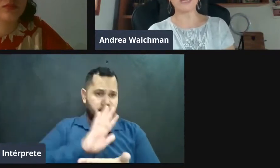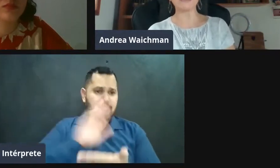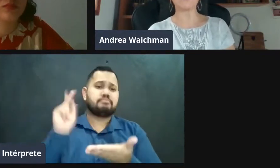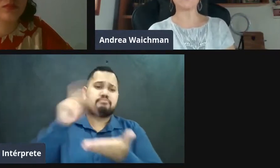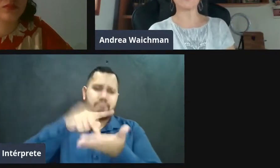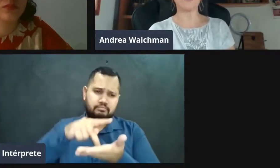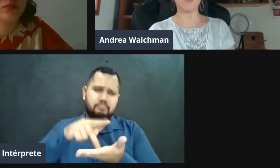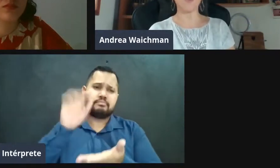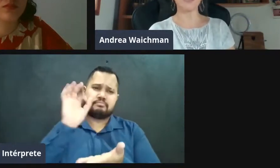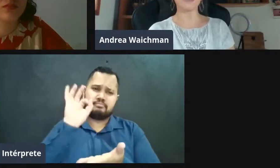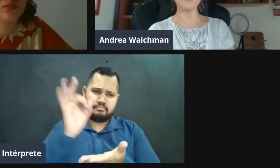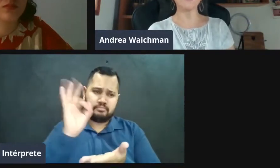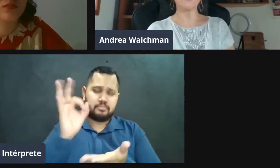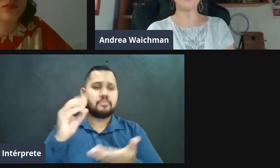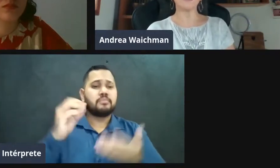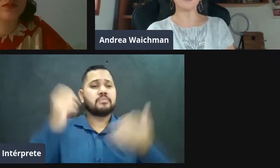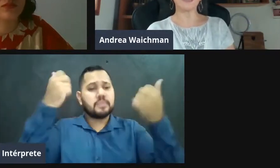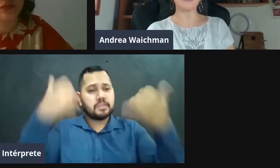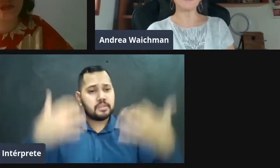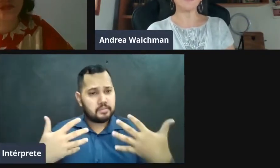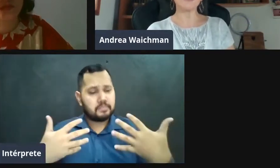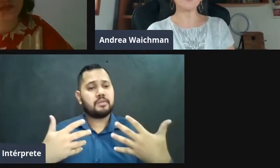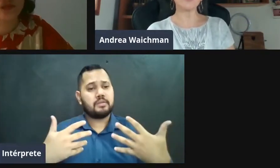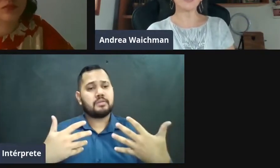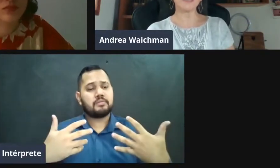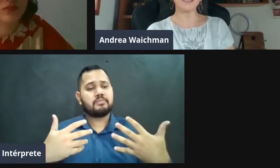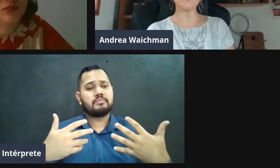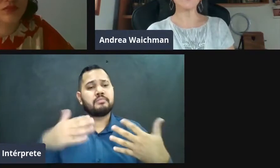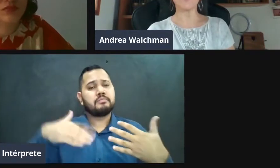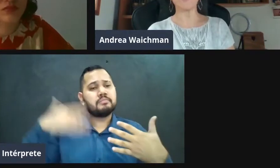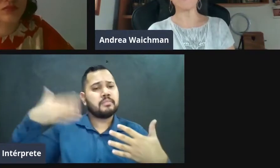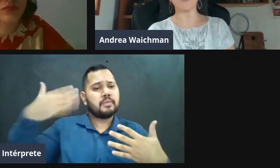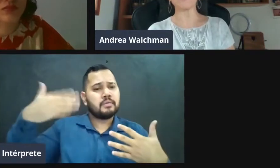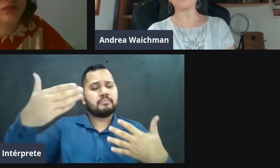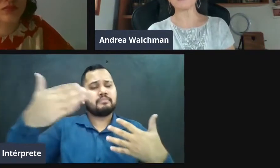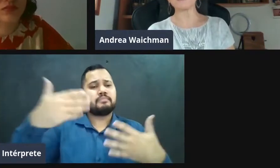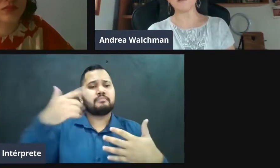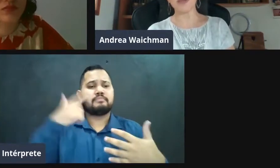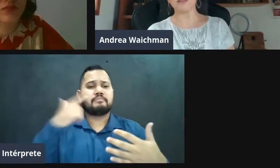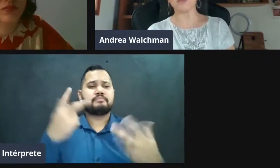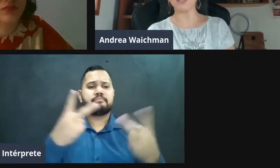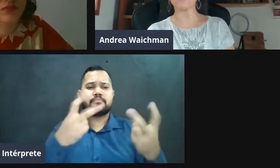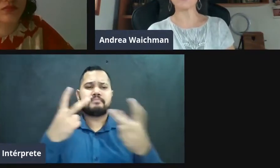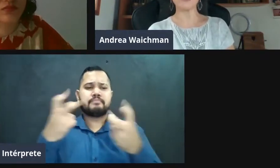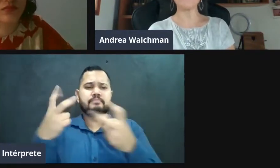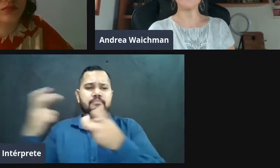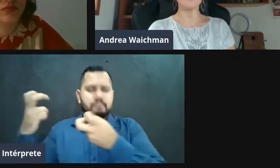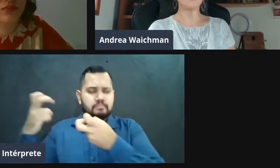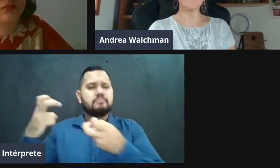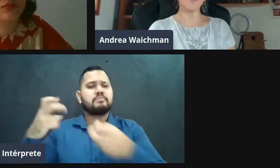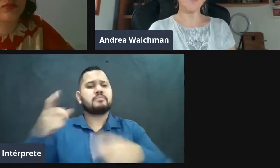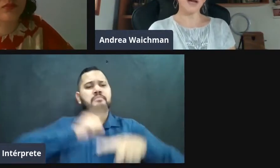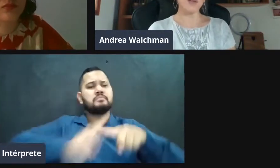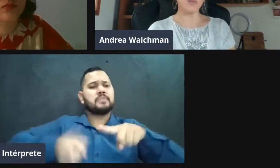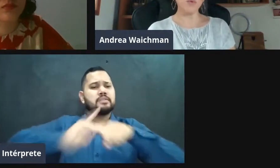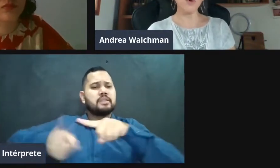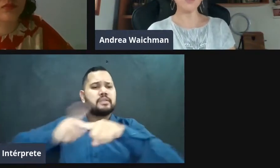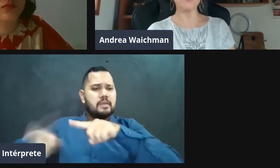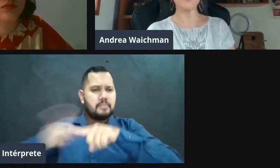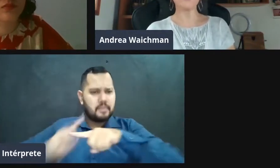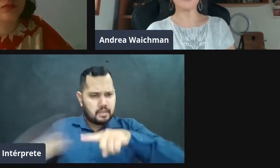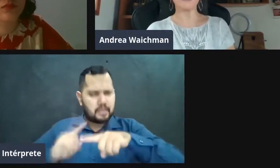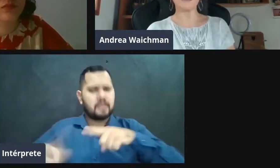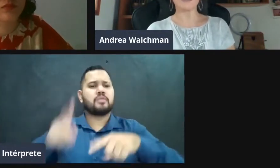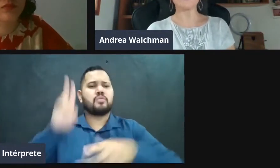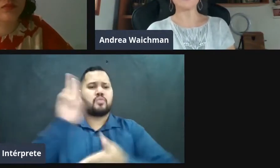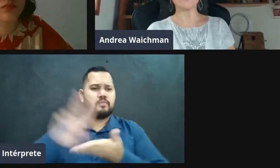está muito certo quando você coloca que cada vez mais a gente está tendo, de alguma forma, um cerceamento. Inclusive, tem preocupado